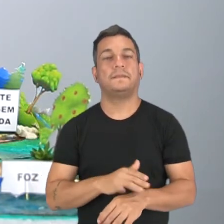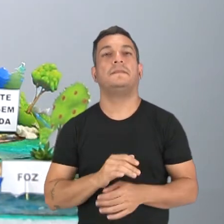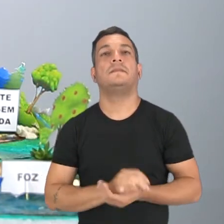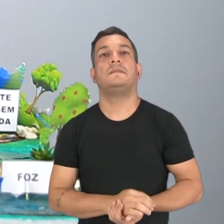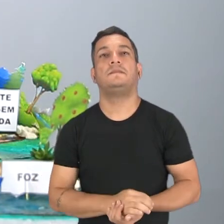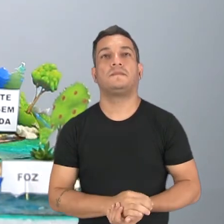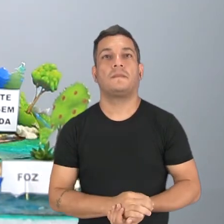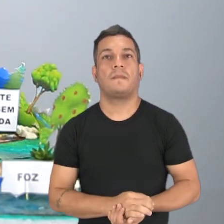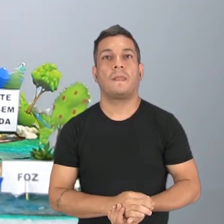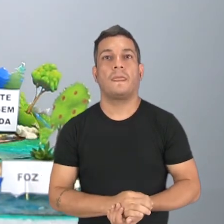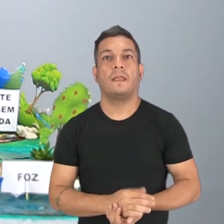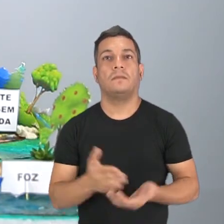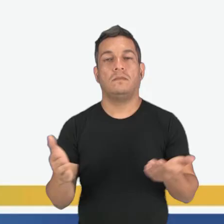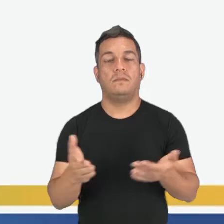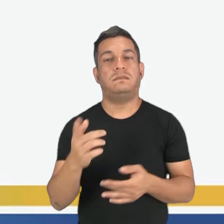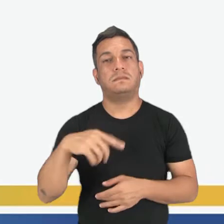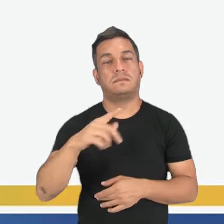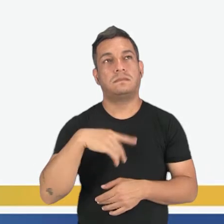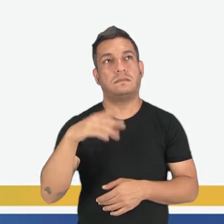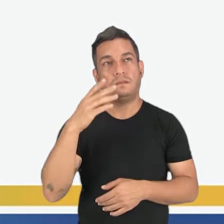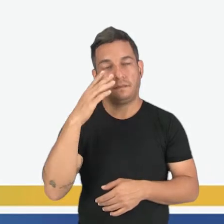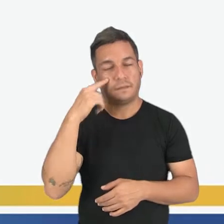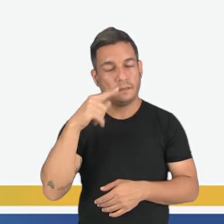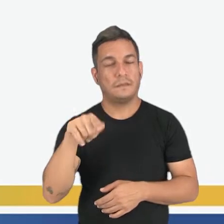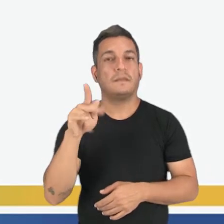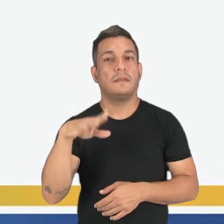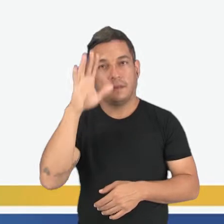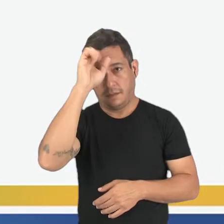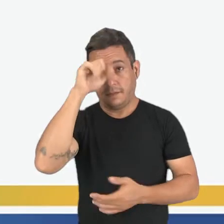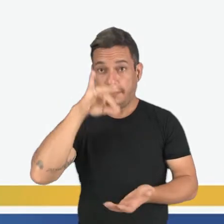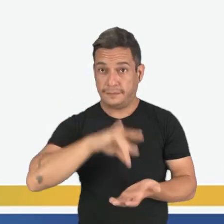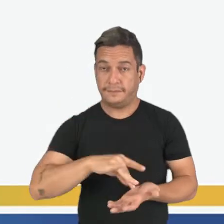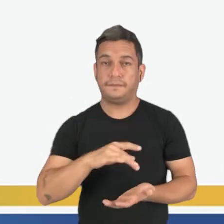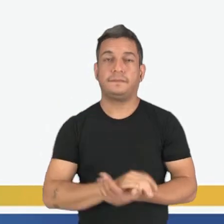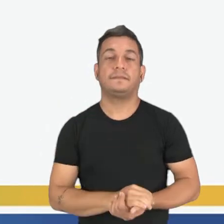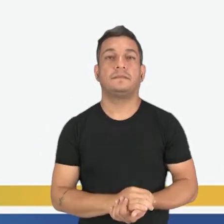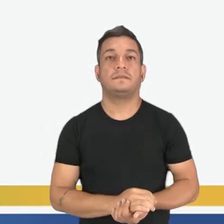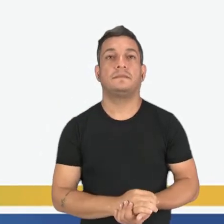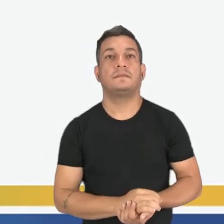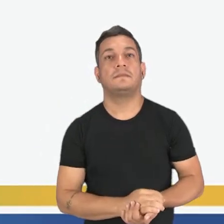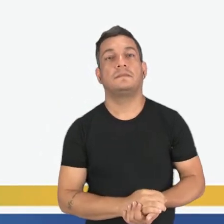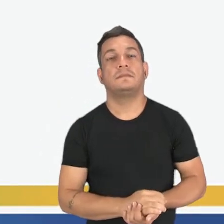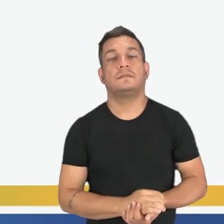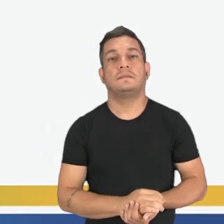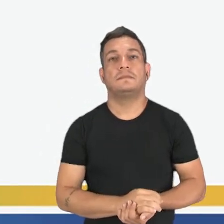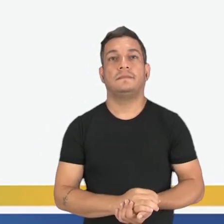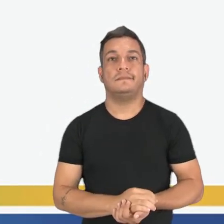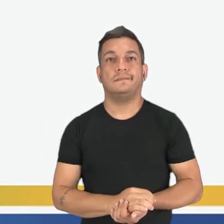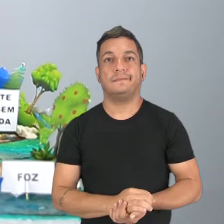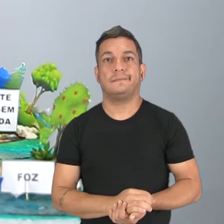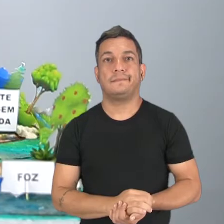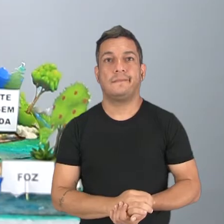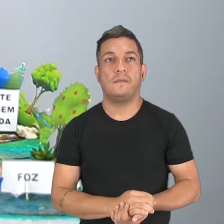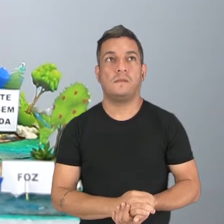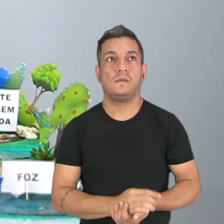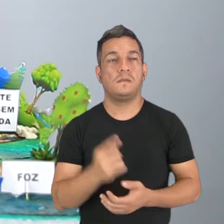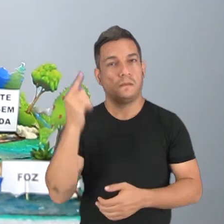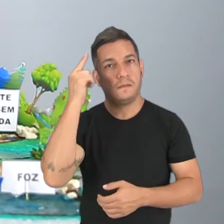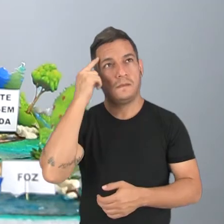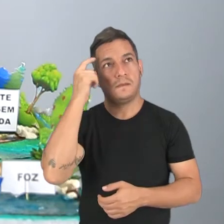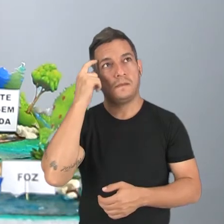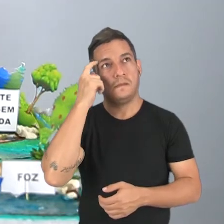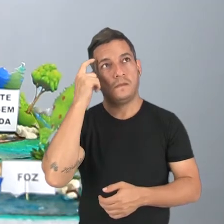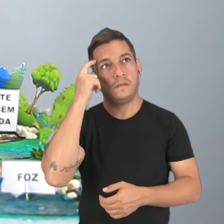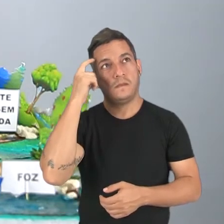atividades. Agora sim eu quero ver quem realmente aprendeu. Vamos lá? Ligadinhos? Vamos